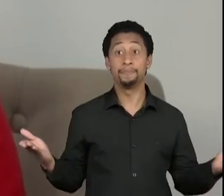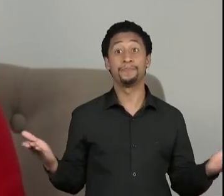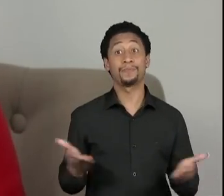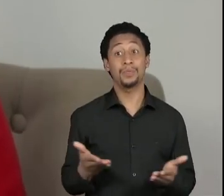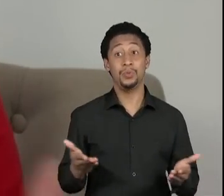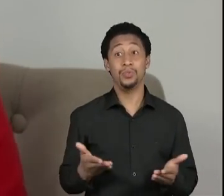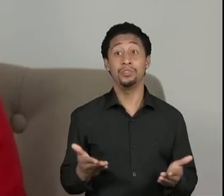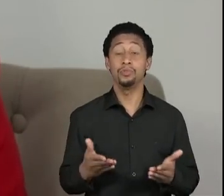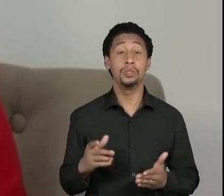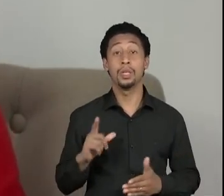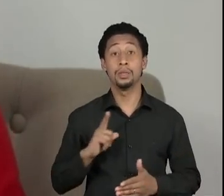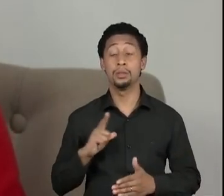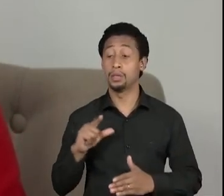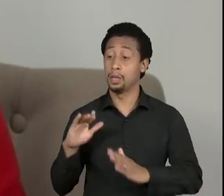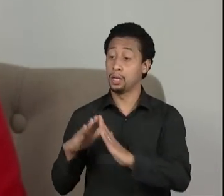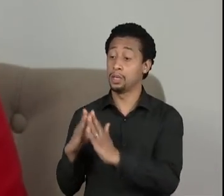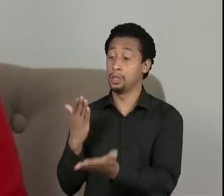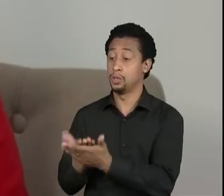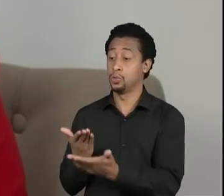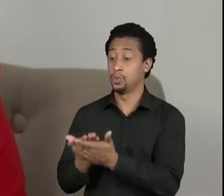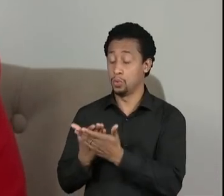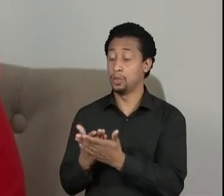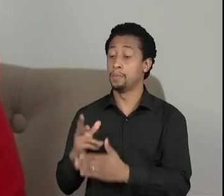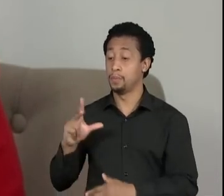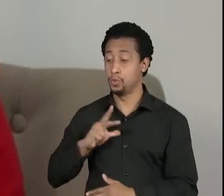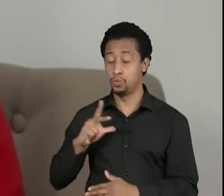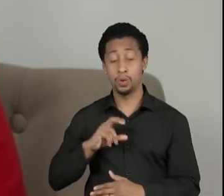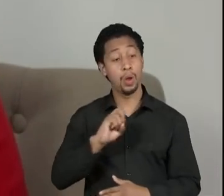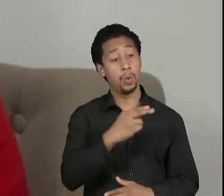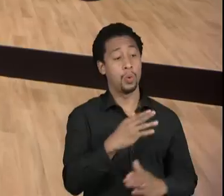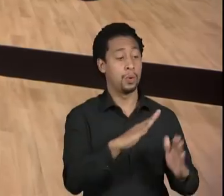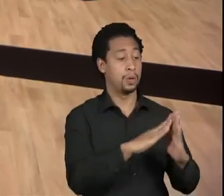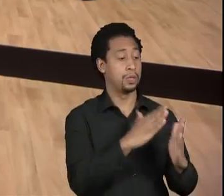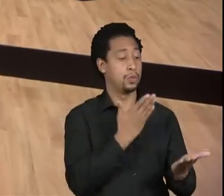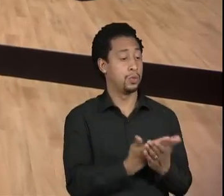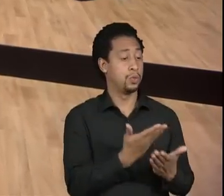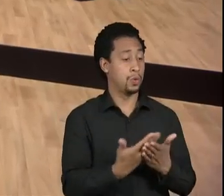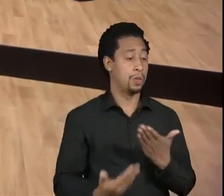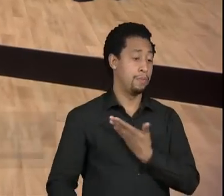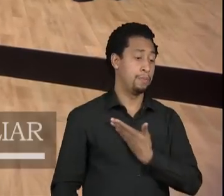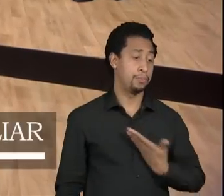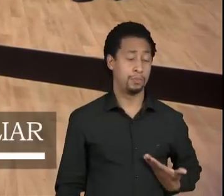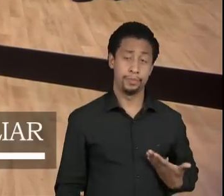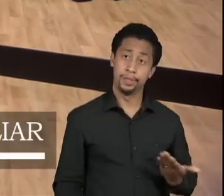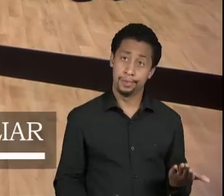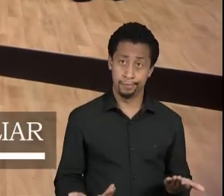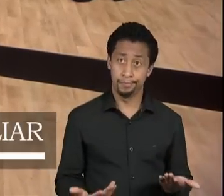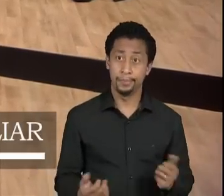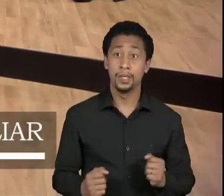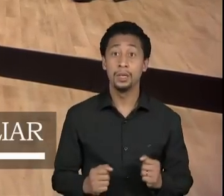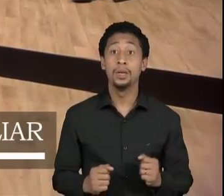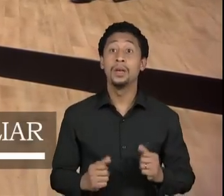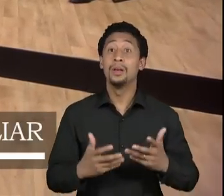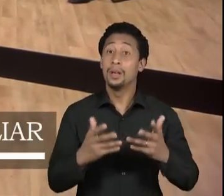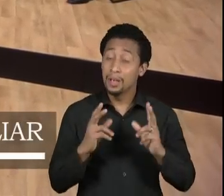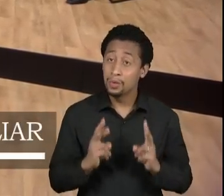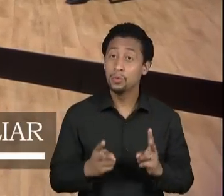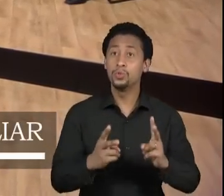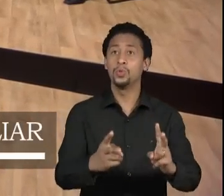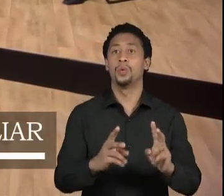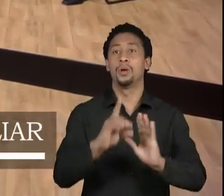só entre escola particular ou escola pública, né? Então, a ideia seria não tirar esse direito,